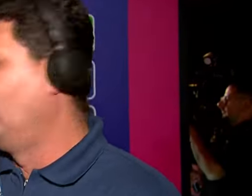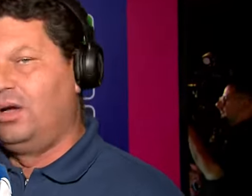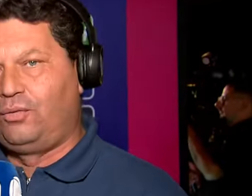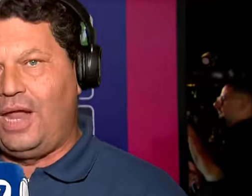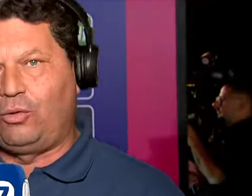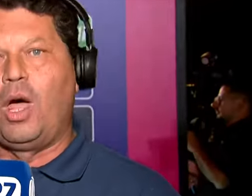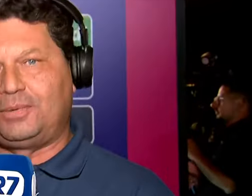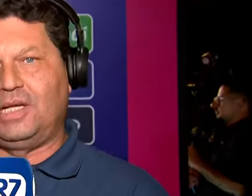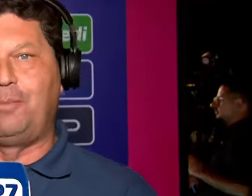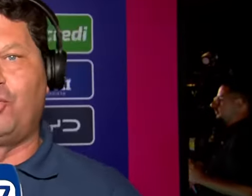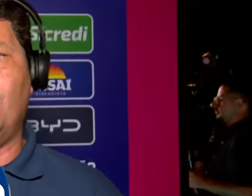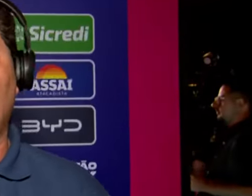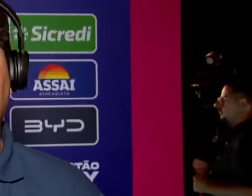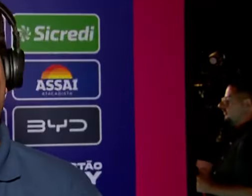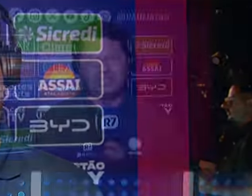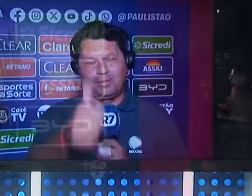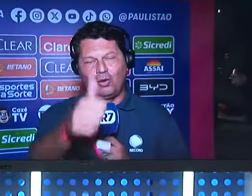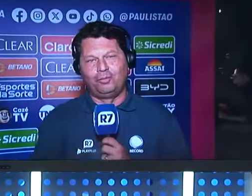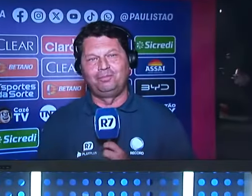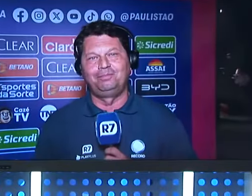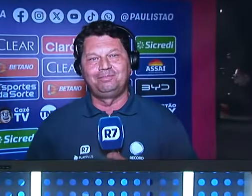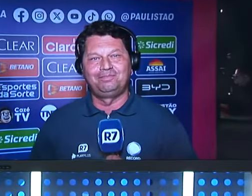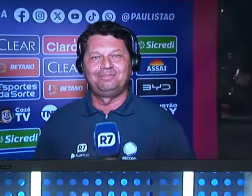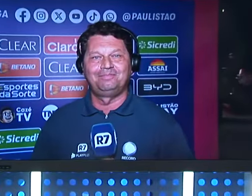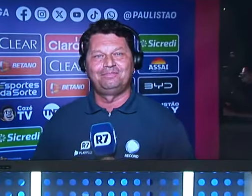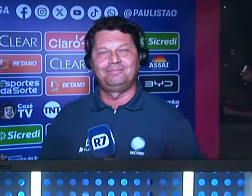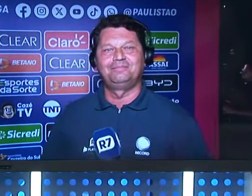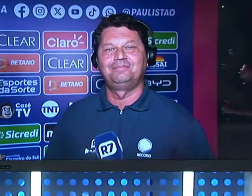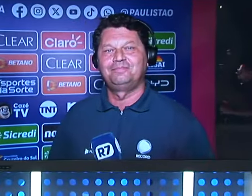isso? Flaco Lopes daqui a pouco falando com a gente, tá bom?